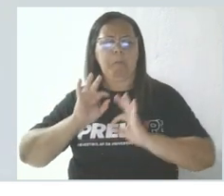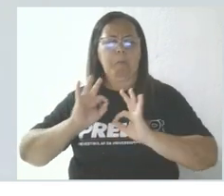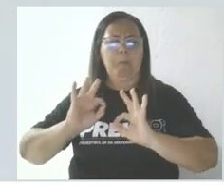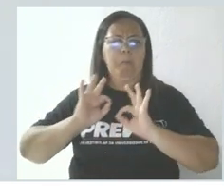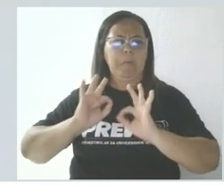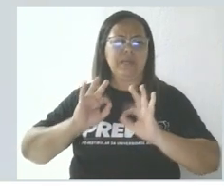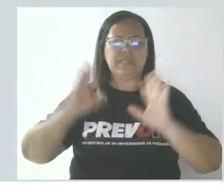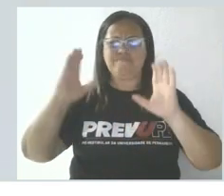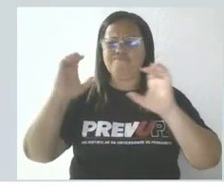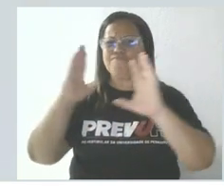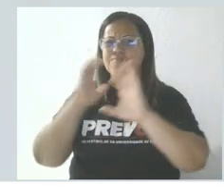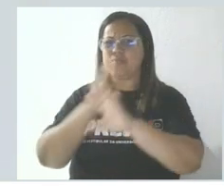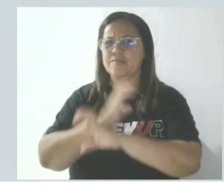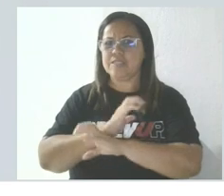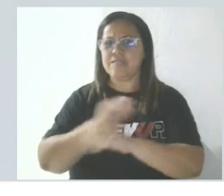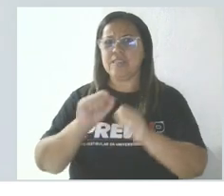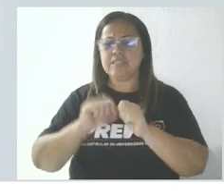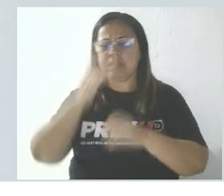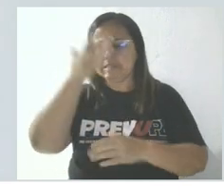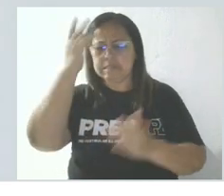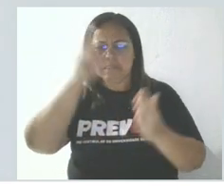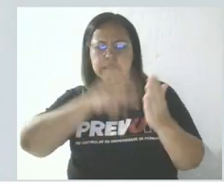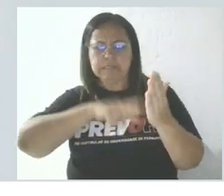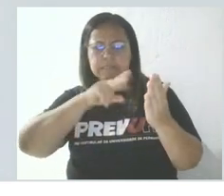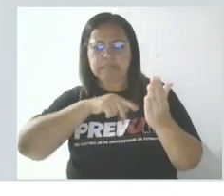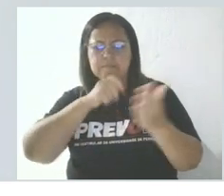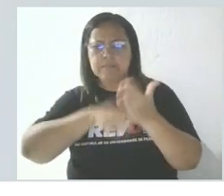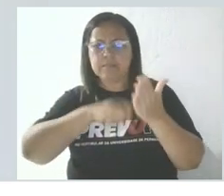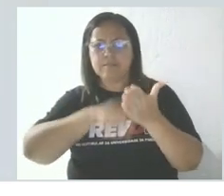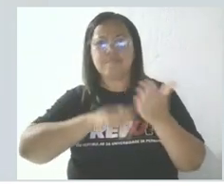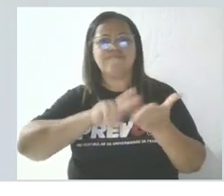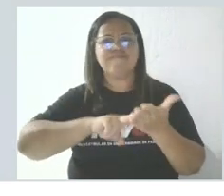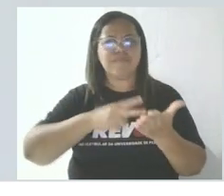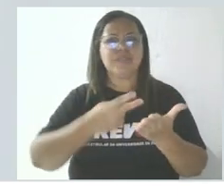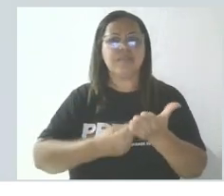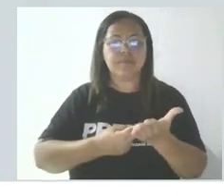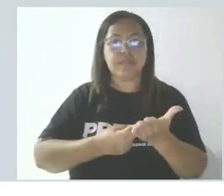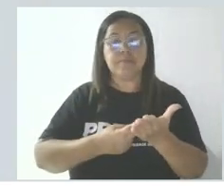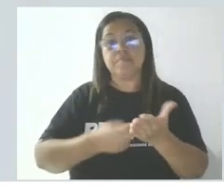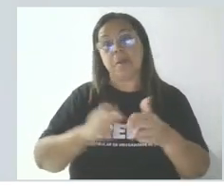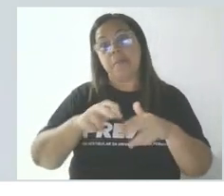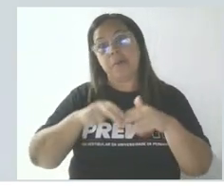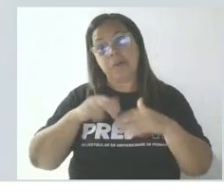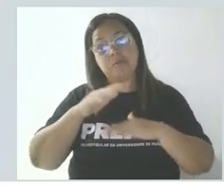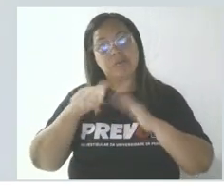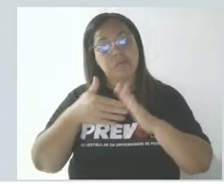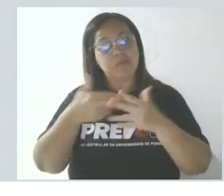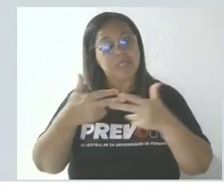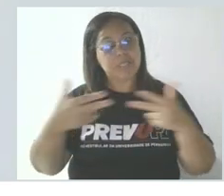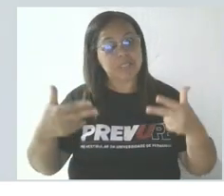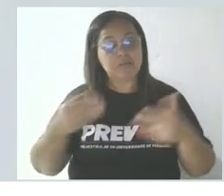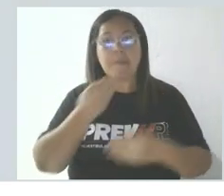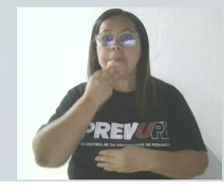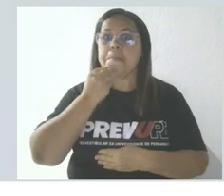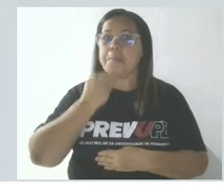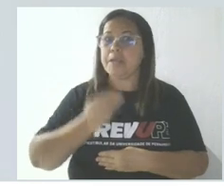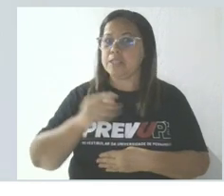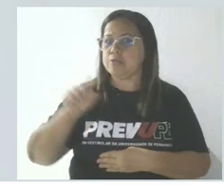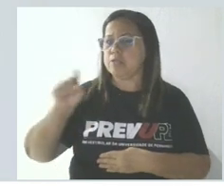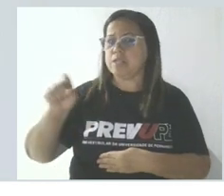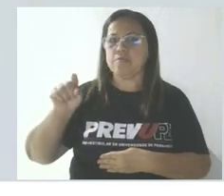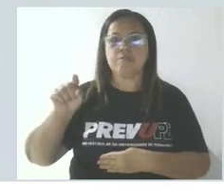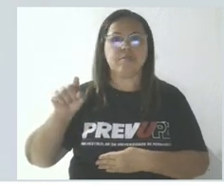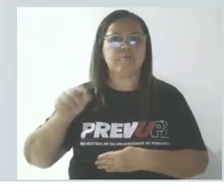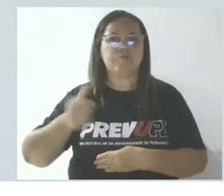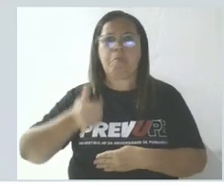e complexa Desafiando os leitores a interpretarem suas histórias de formativa por todas essas razões Machado de Assis oculpa a